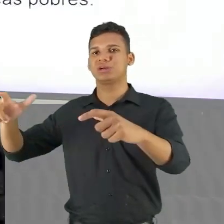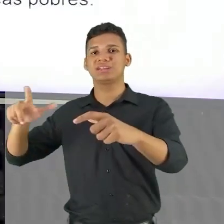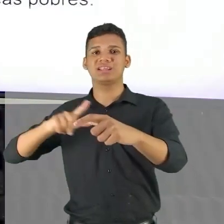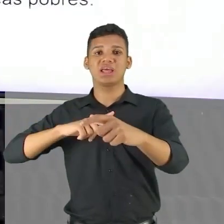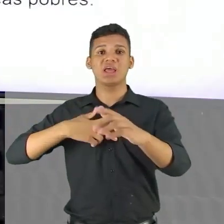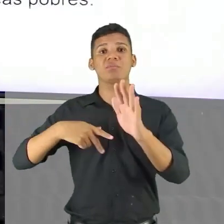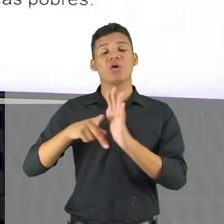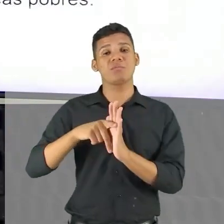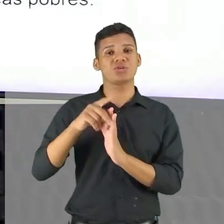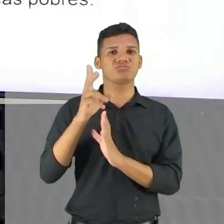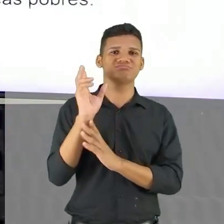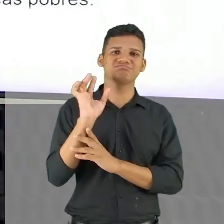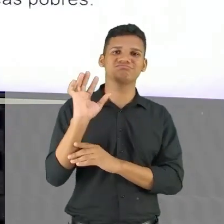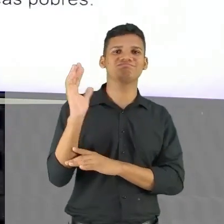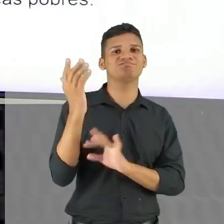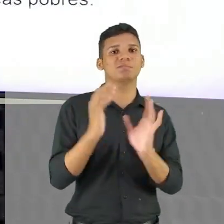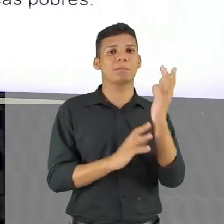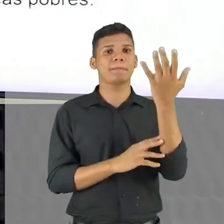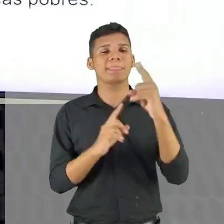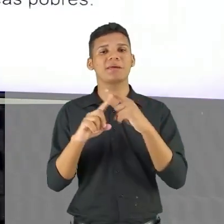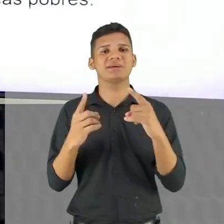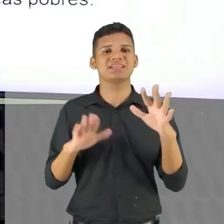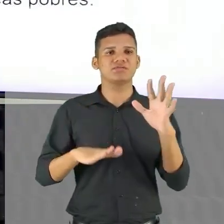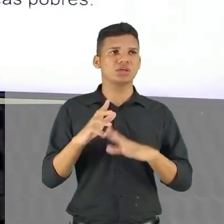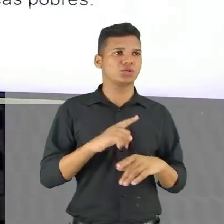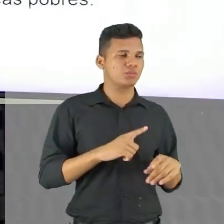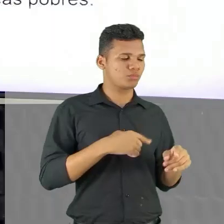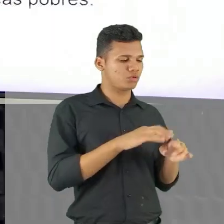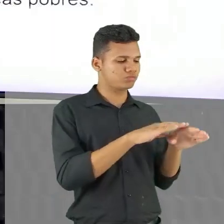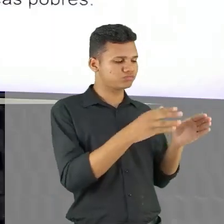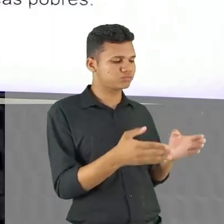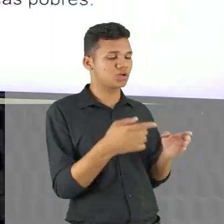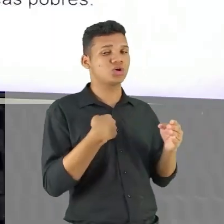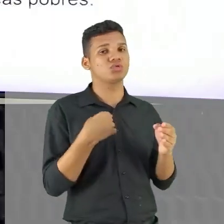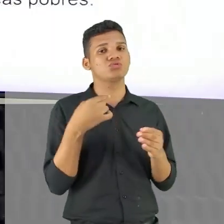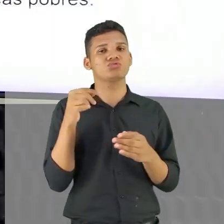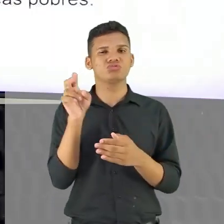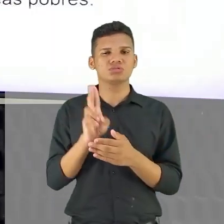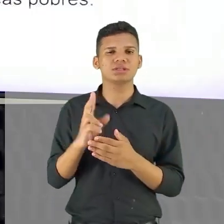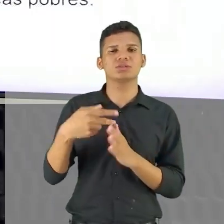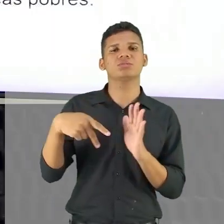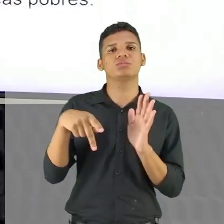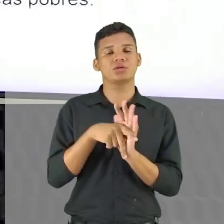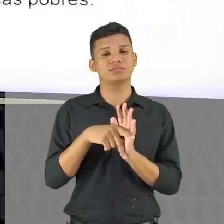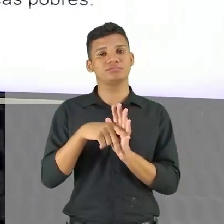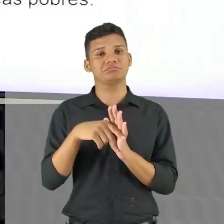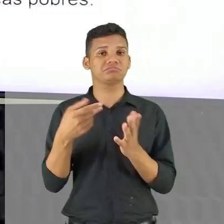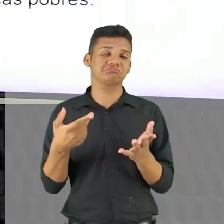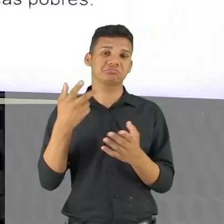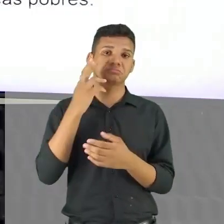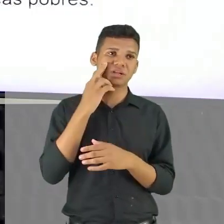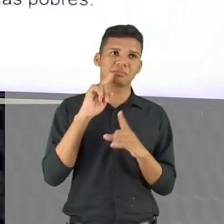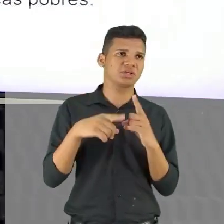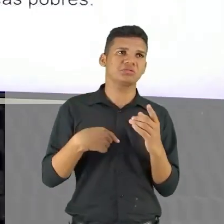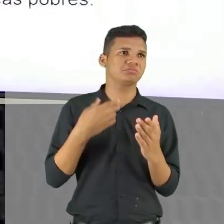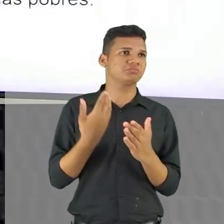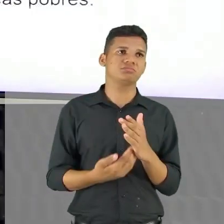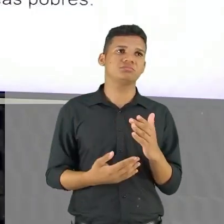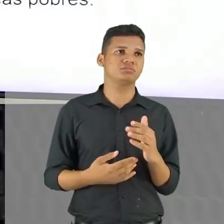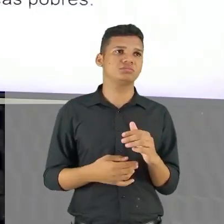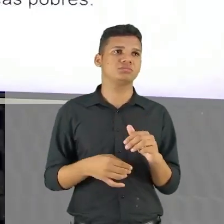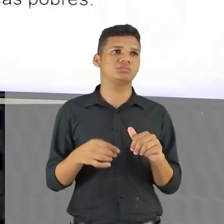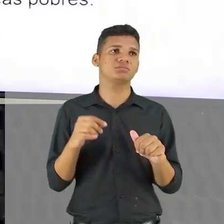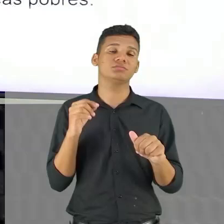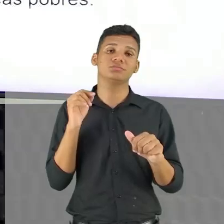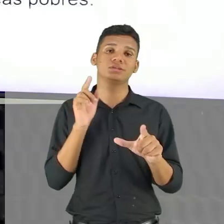vista natural. Exatamente por conta dos estoques naturais, dos recursos naturais. Então nem preciso perder muito tempo, olha só.